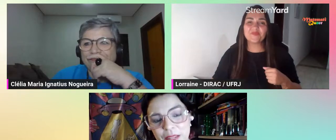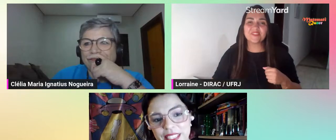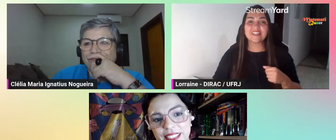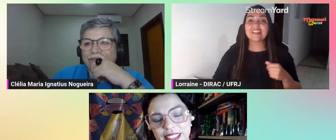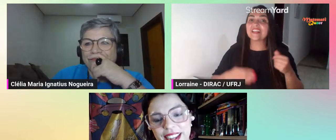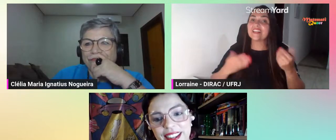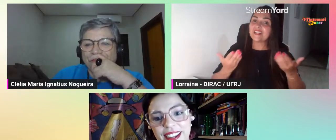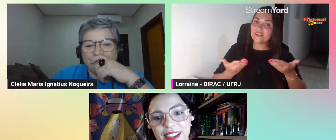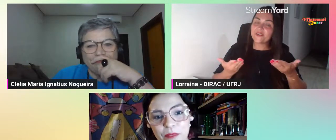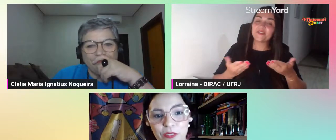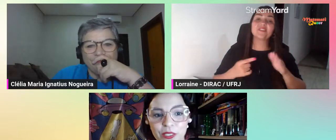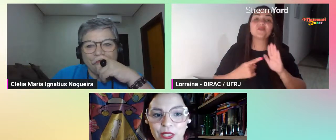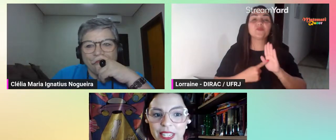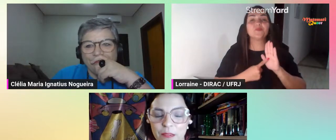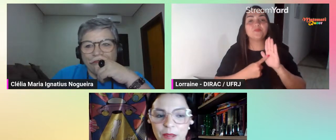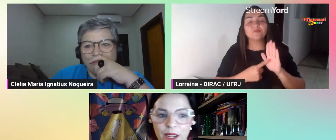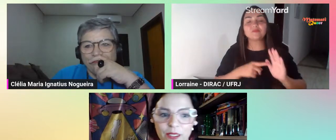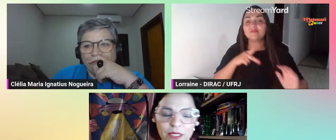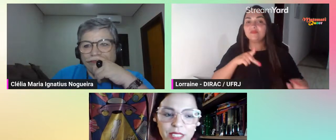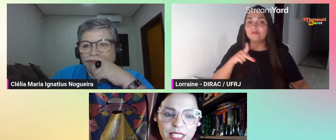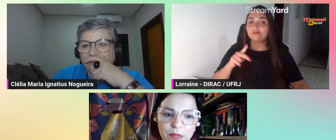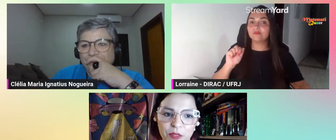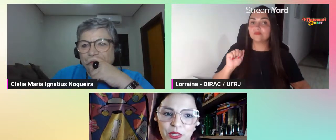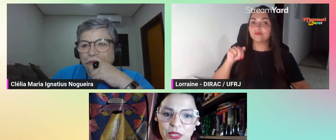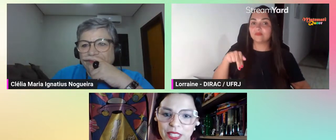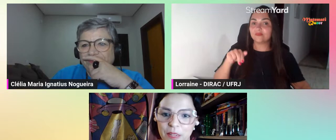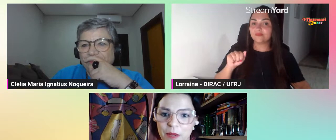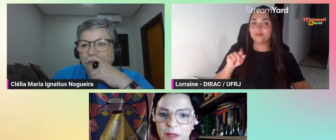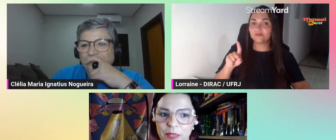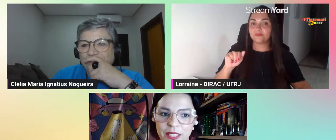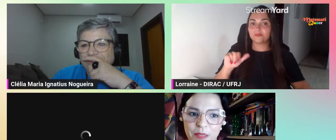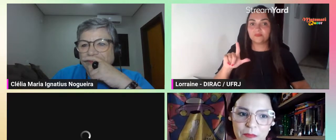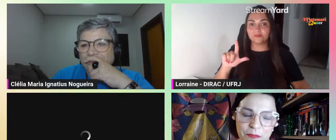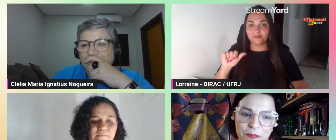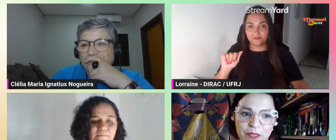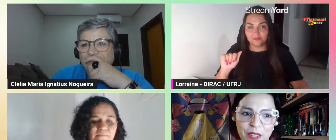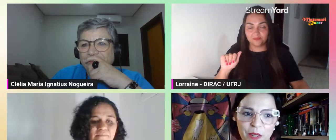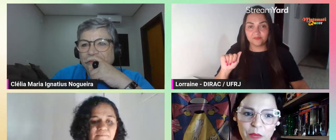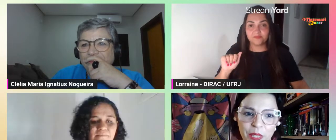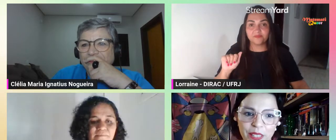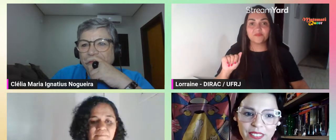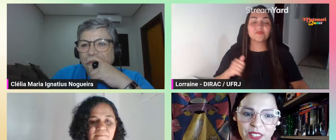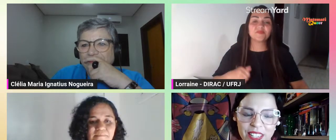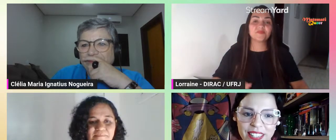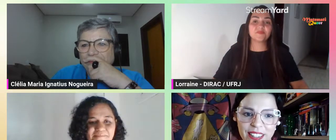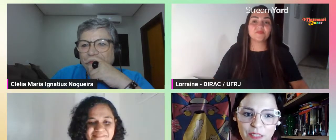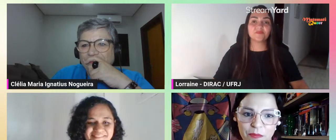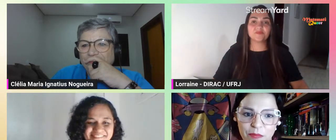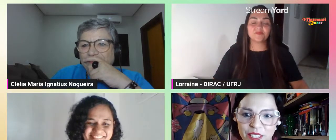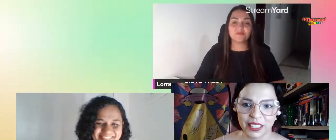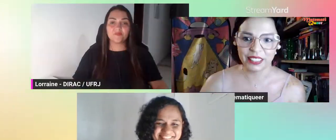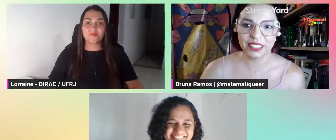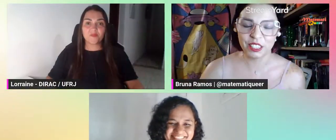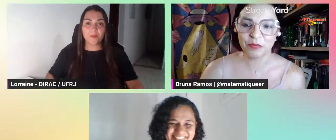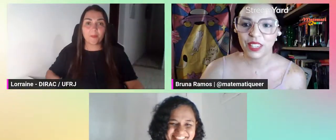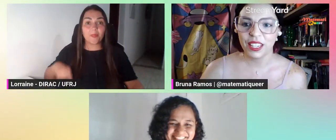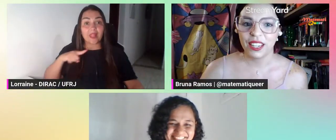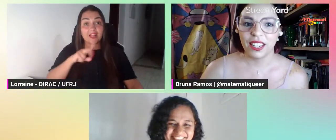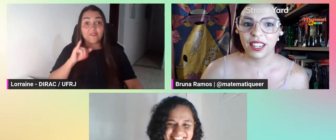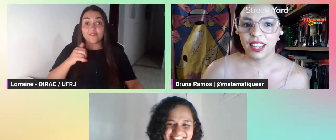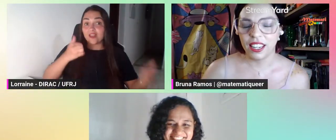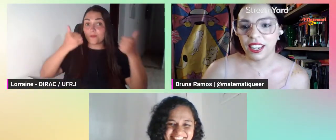vou apresentar a professora Ana Paula, vou trazer a professora Ana Paula para falar um pouquinho da história dela para a